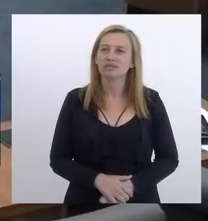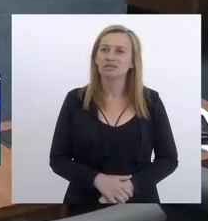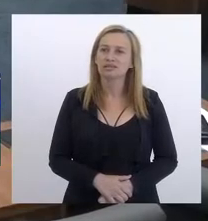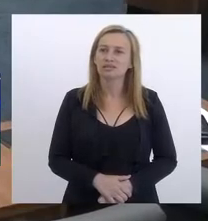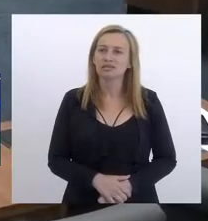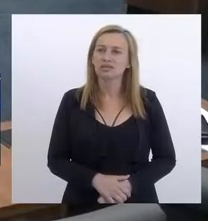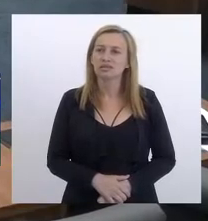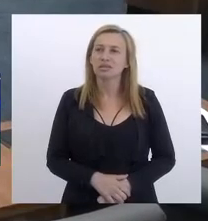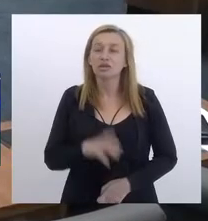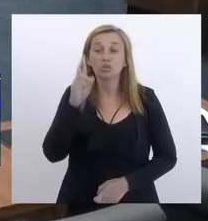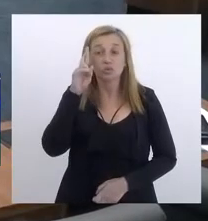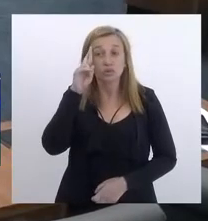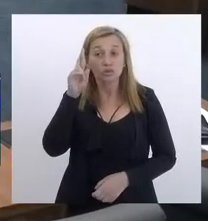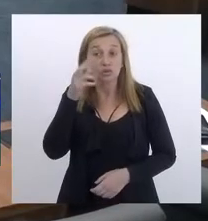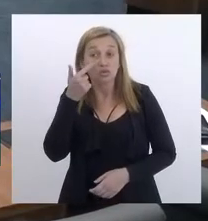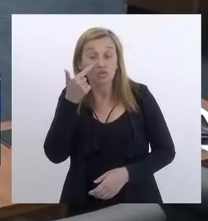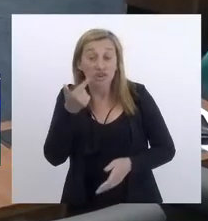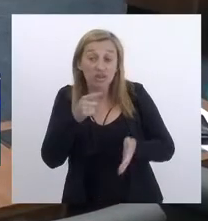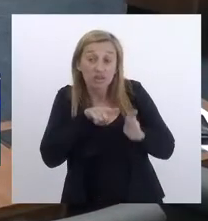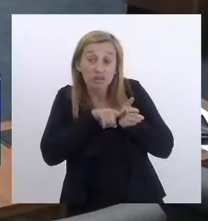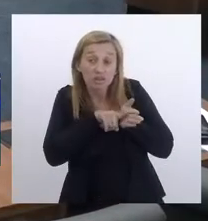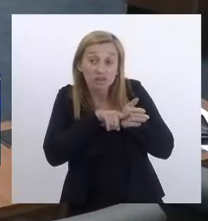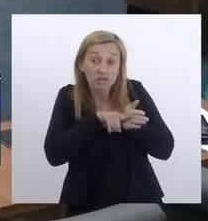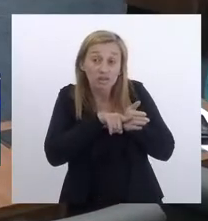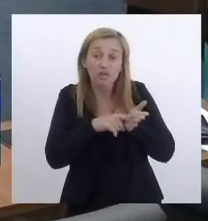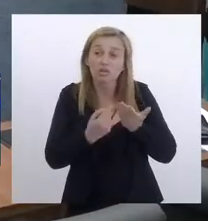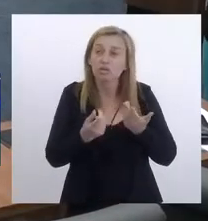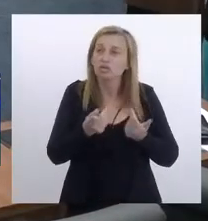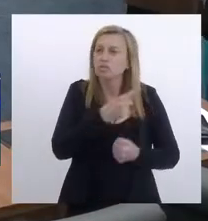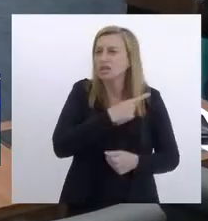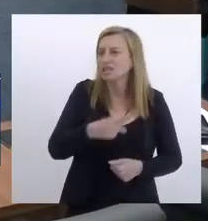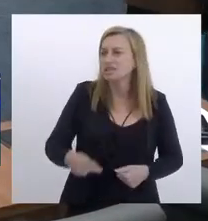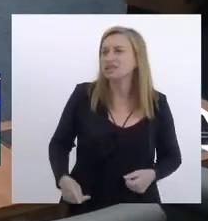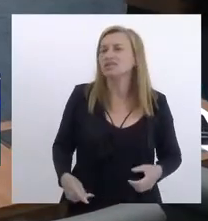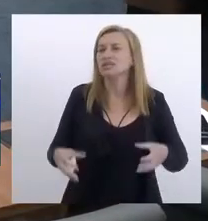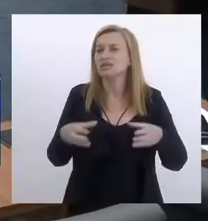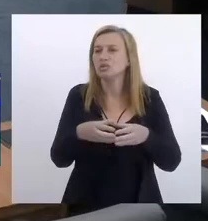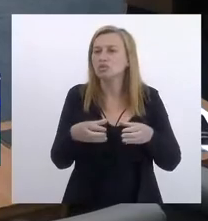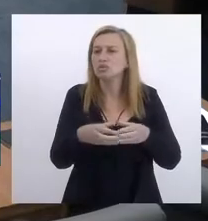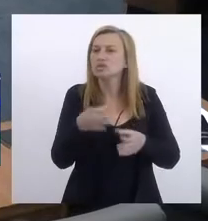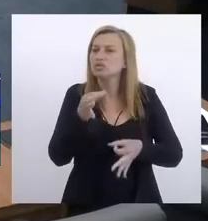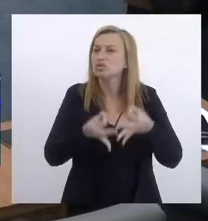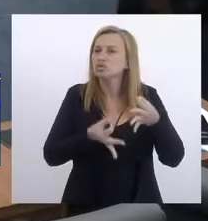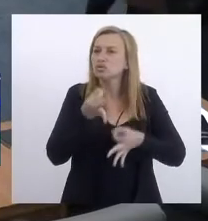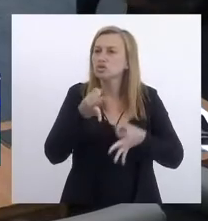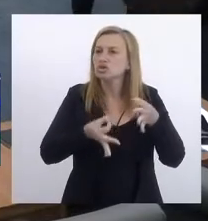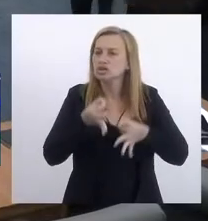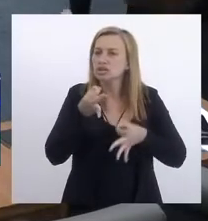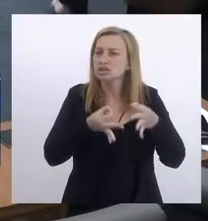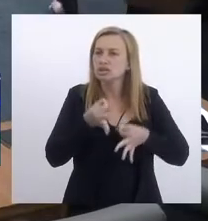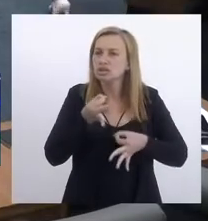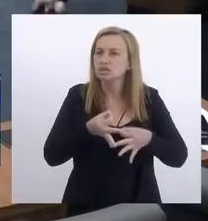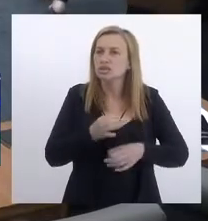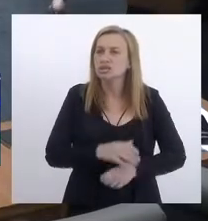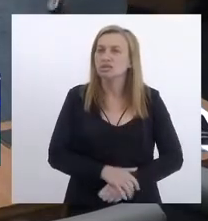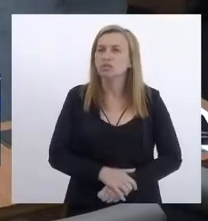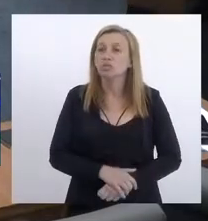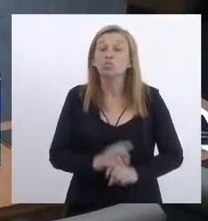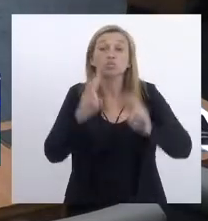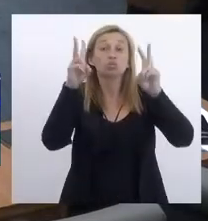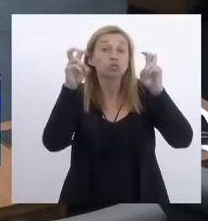O senhor verifique, como presidente da Comissão de Constituição e Justiça, porque esse